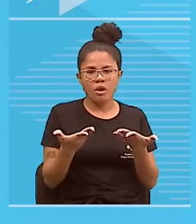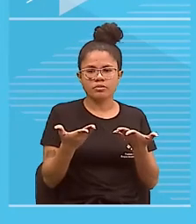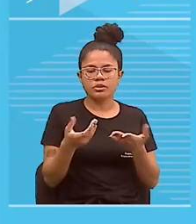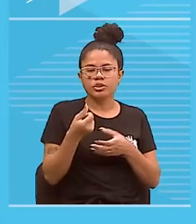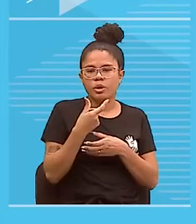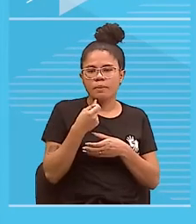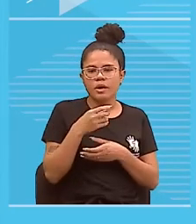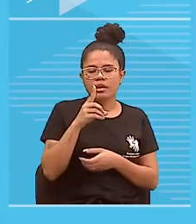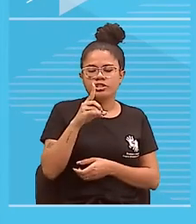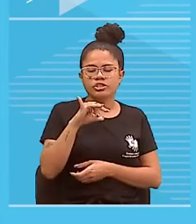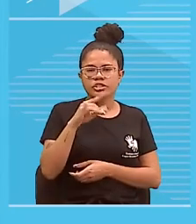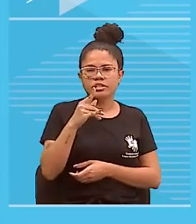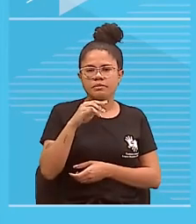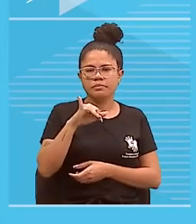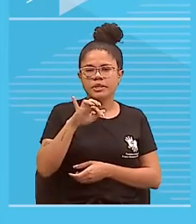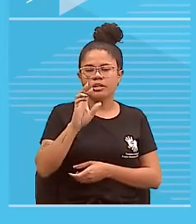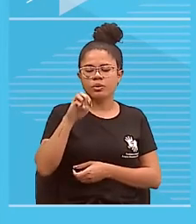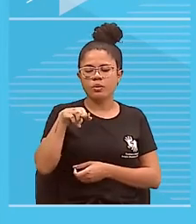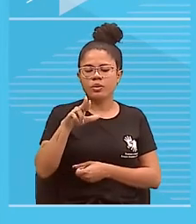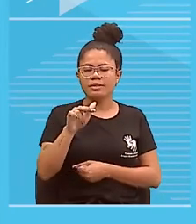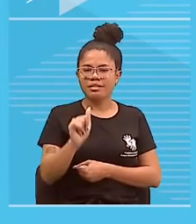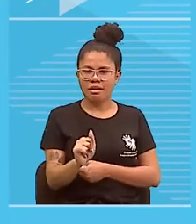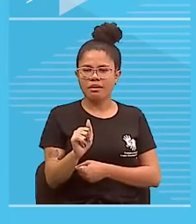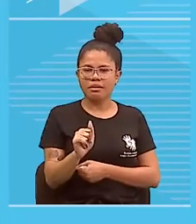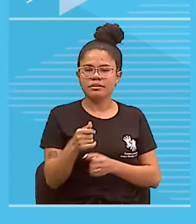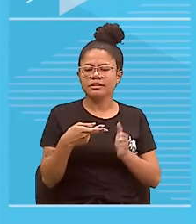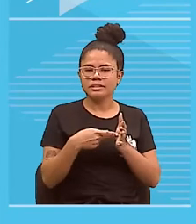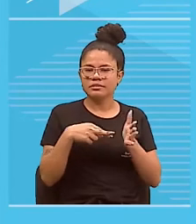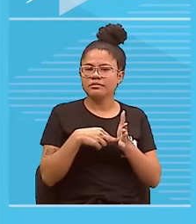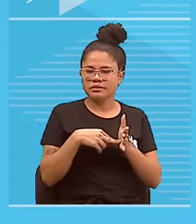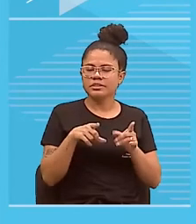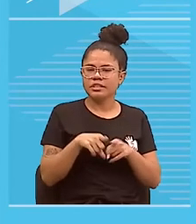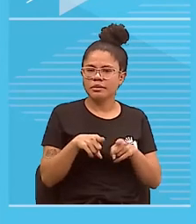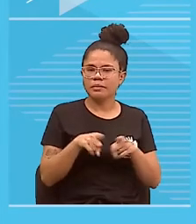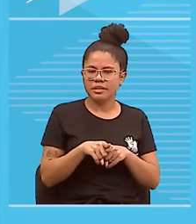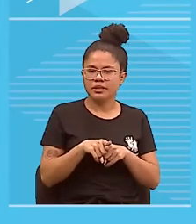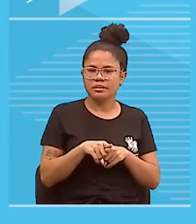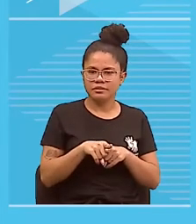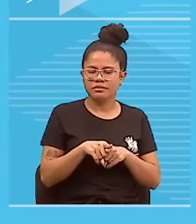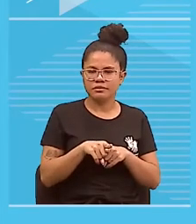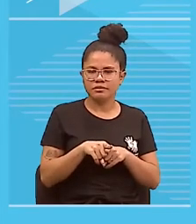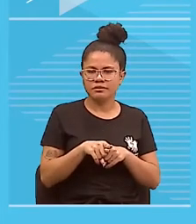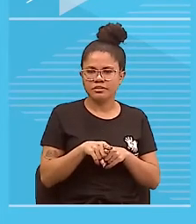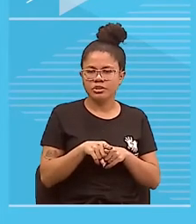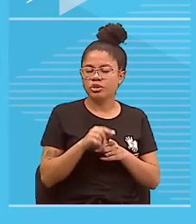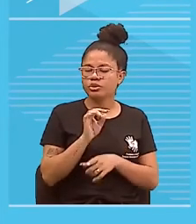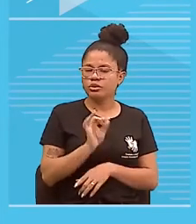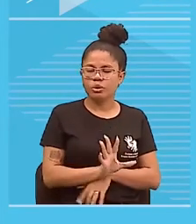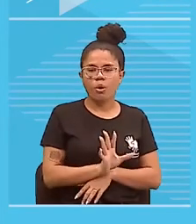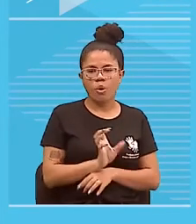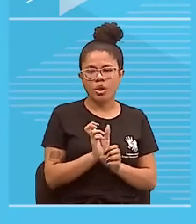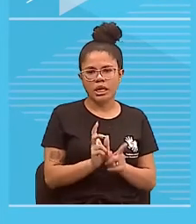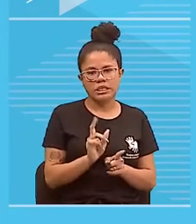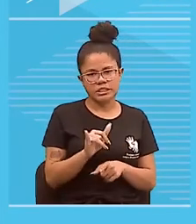vida mas eu vou comprar o Dorflex e dipirona o alisador de pé Dipirona tudo de bom se não tiver